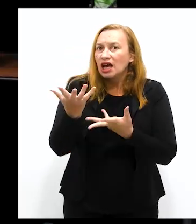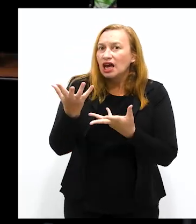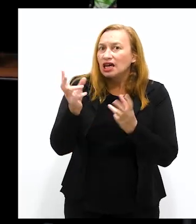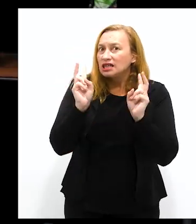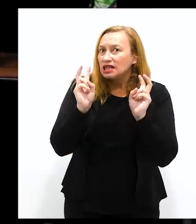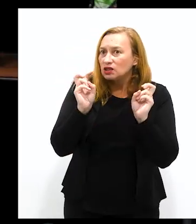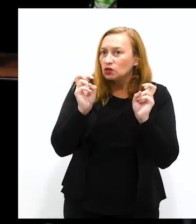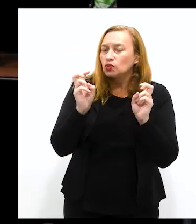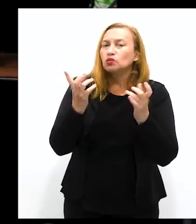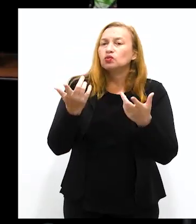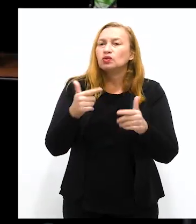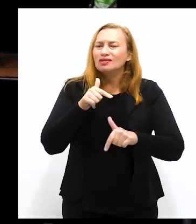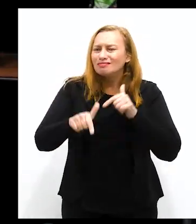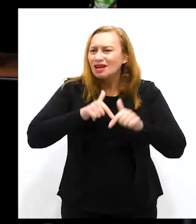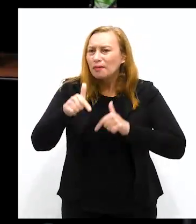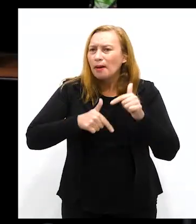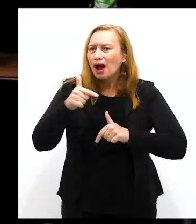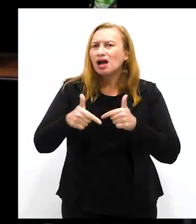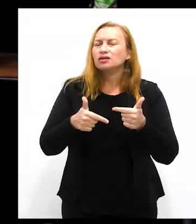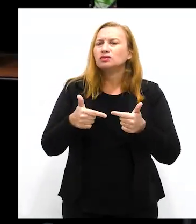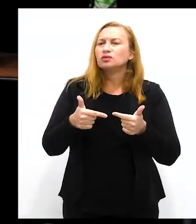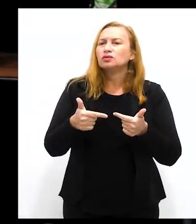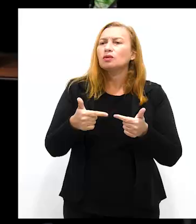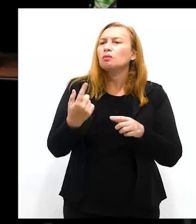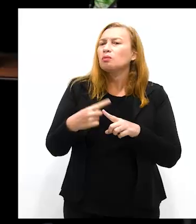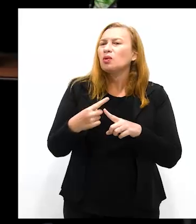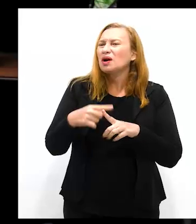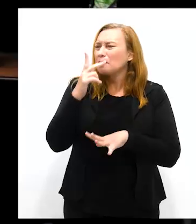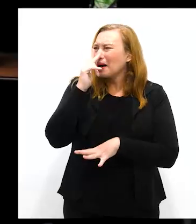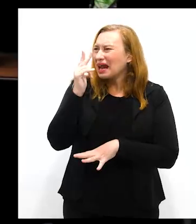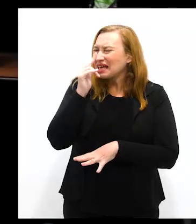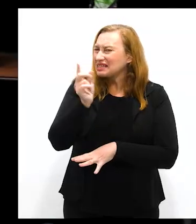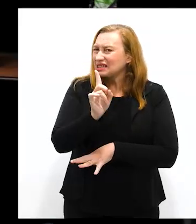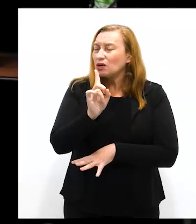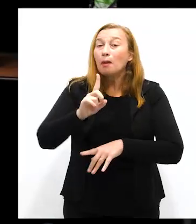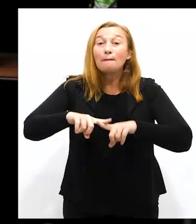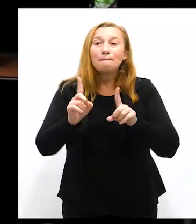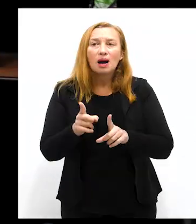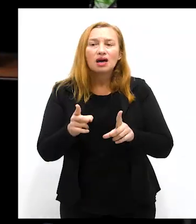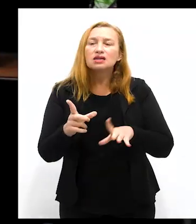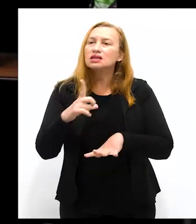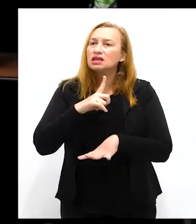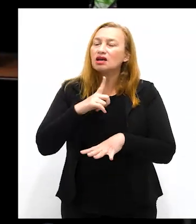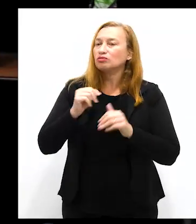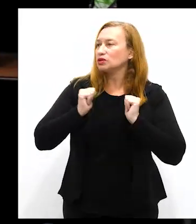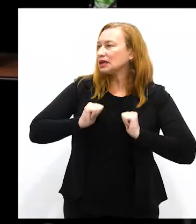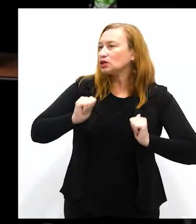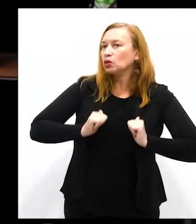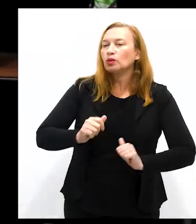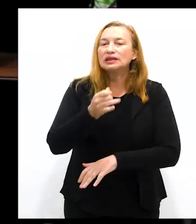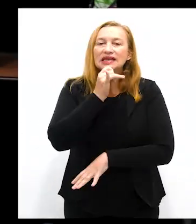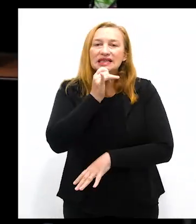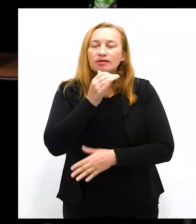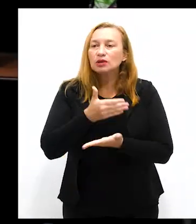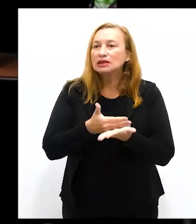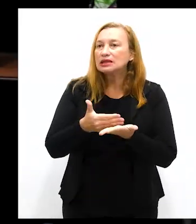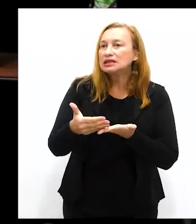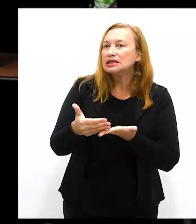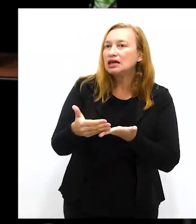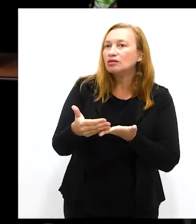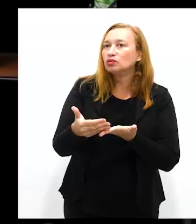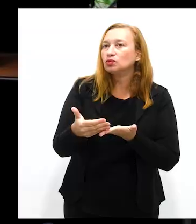sério esse trabalho que a gente passa, porque parece que não, mas daqui vocês têm. Nós temos atores, por exemplo, que